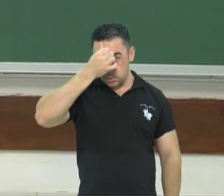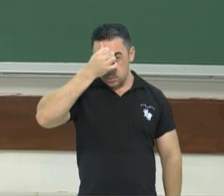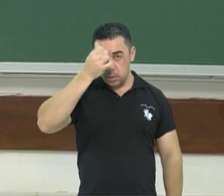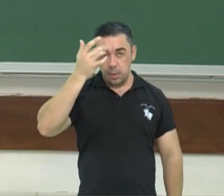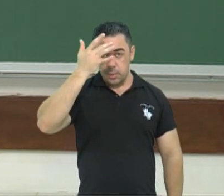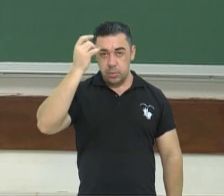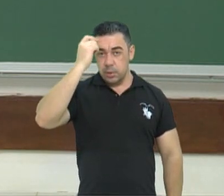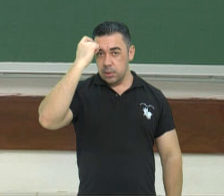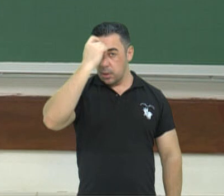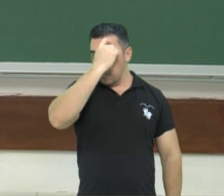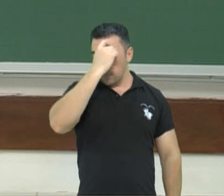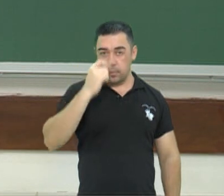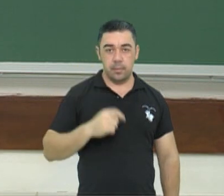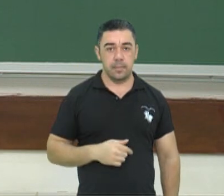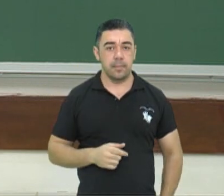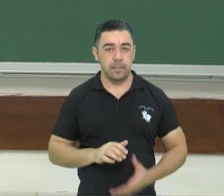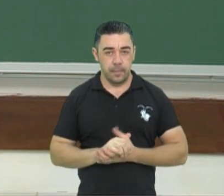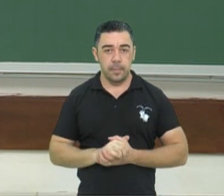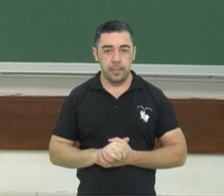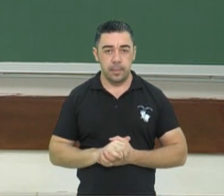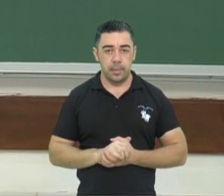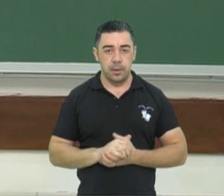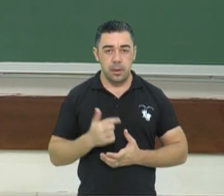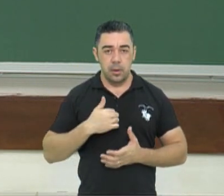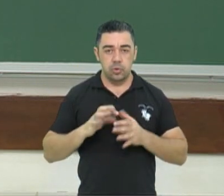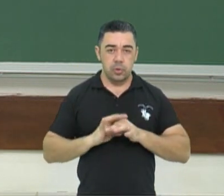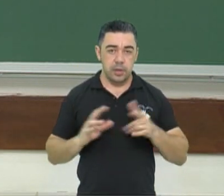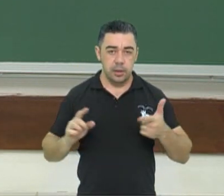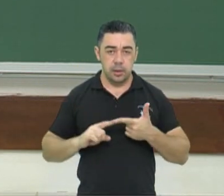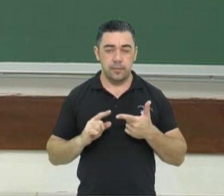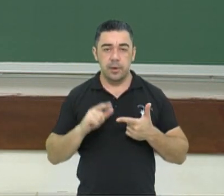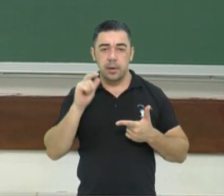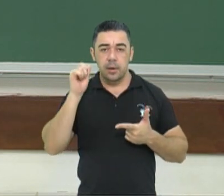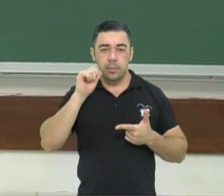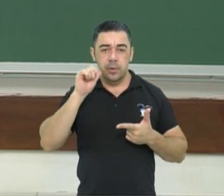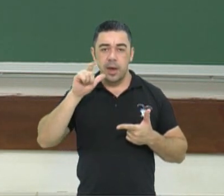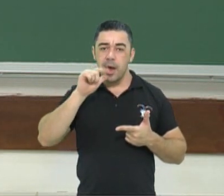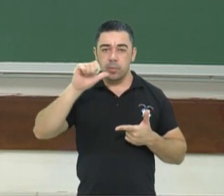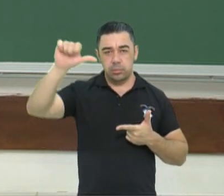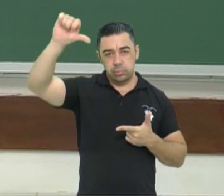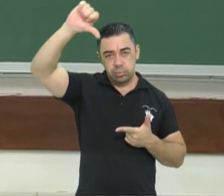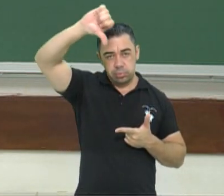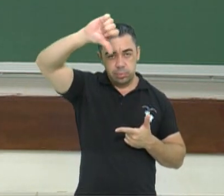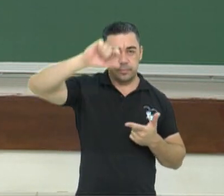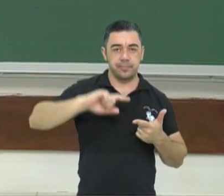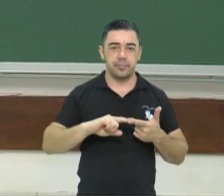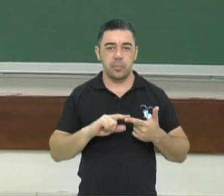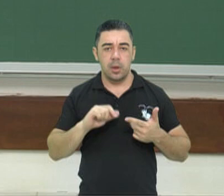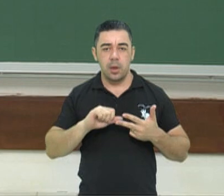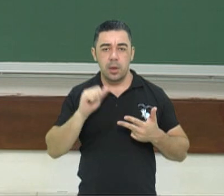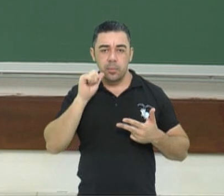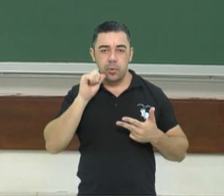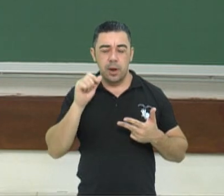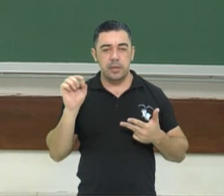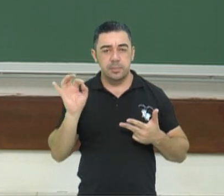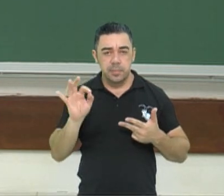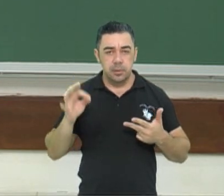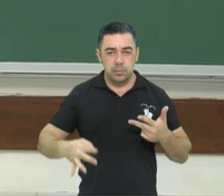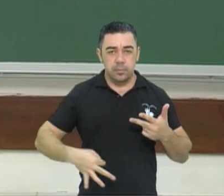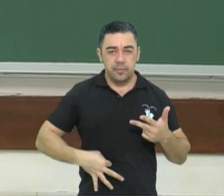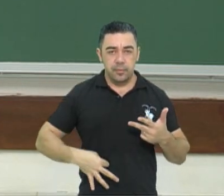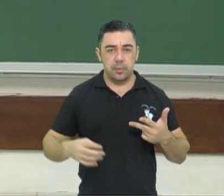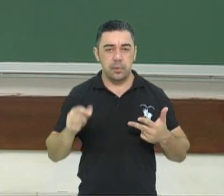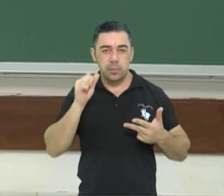escreveu na testa dela, eu sou livre, outra pessoa jogou água na cabeça dela, outra pessoa pegou o espinho de uma rosa e furou a barriga